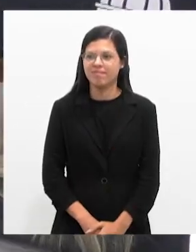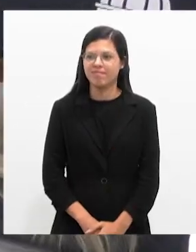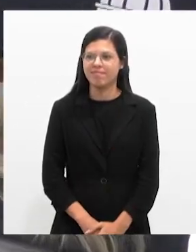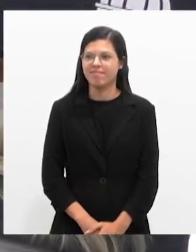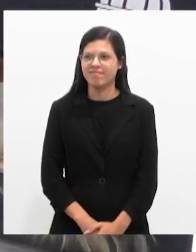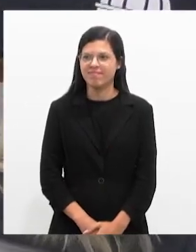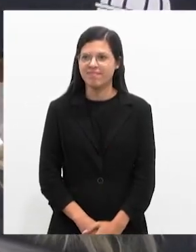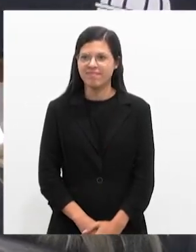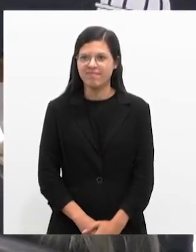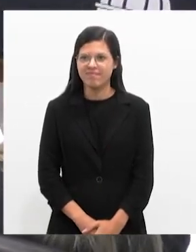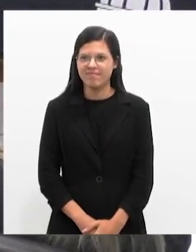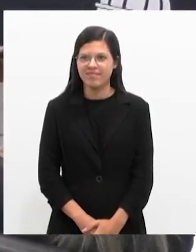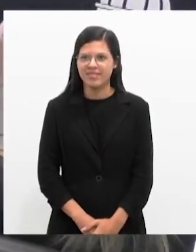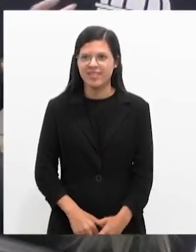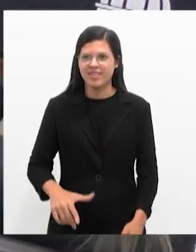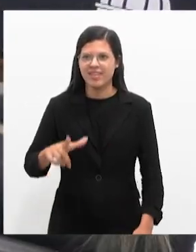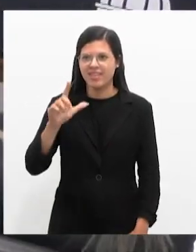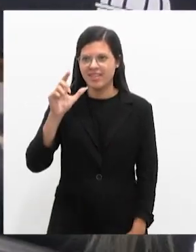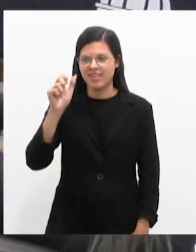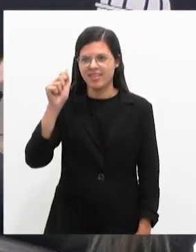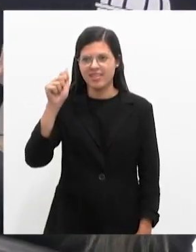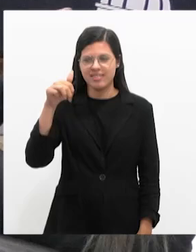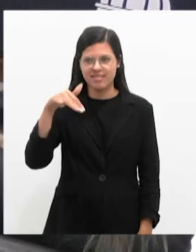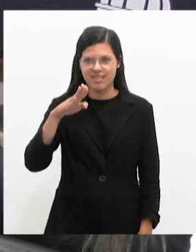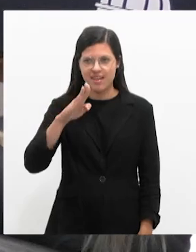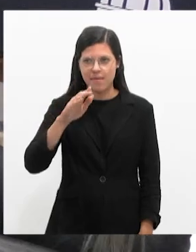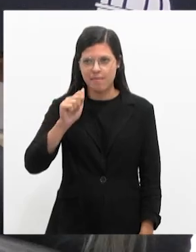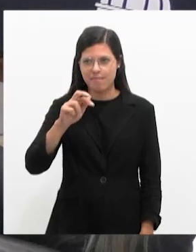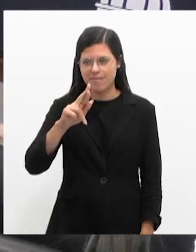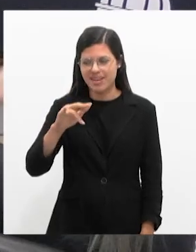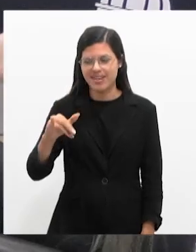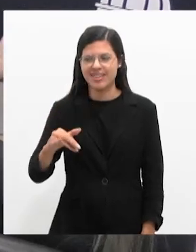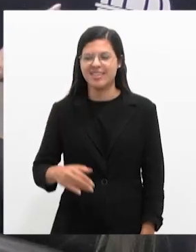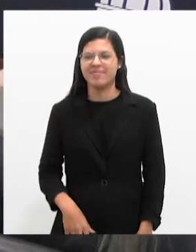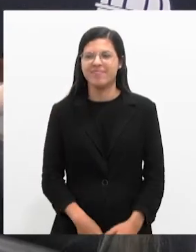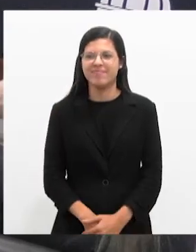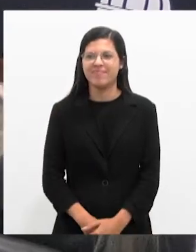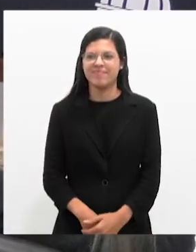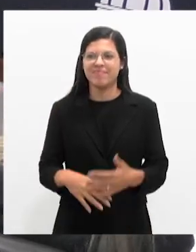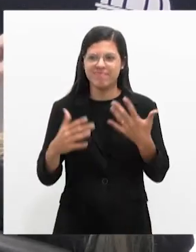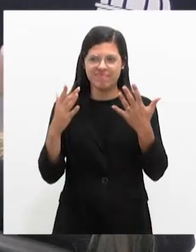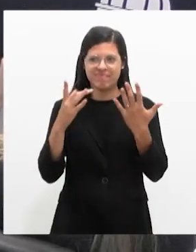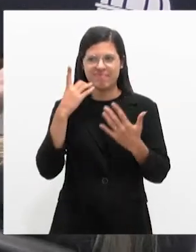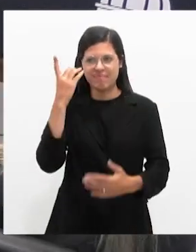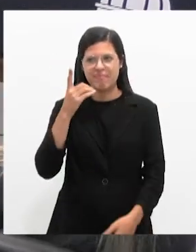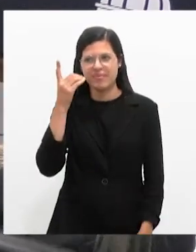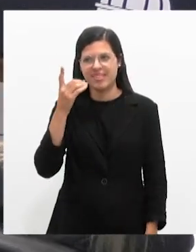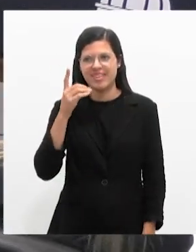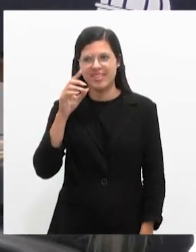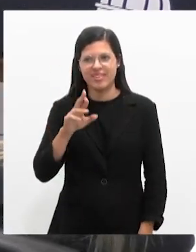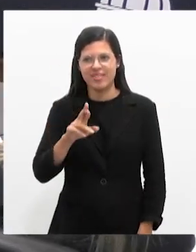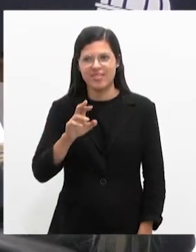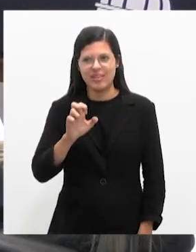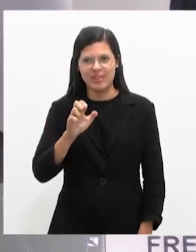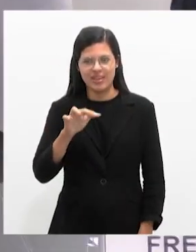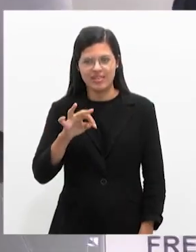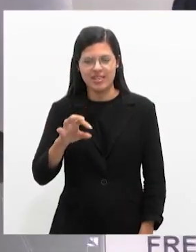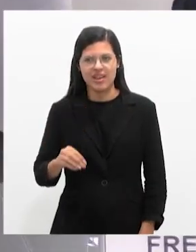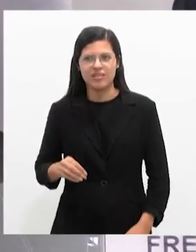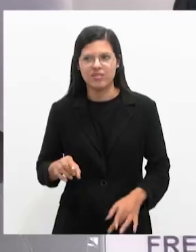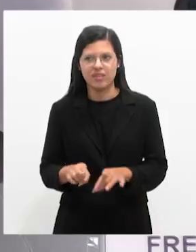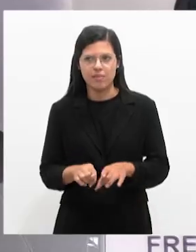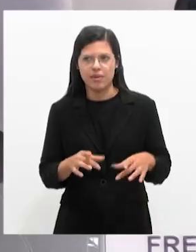o Lambari. parabenizar o deputado Renato Machado e pela generosidade, né, que